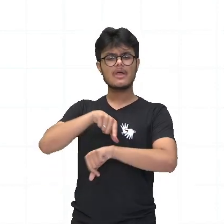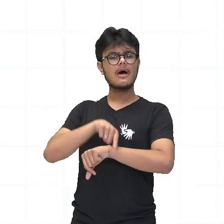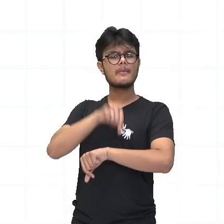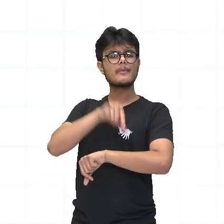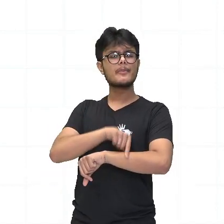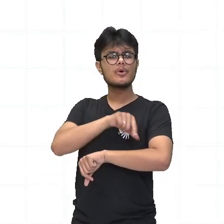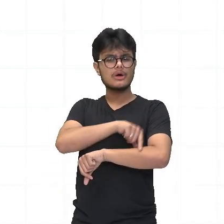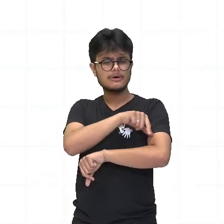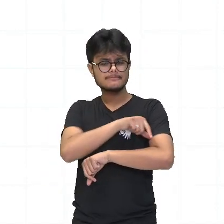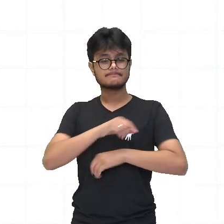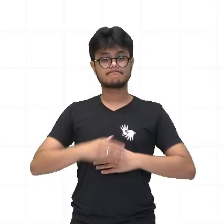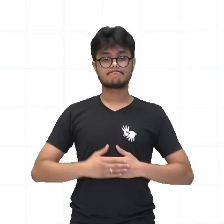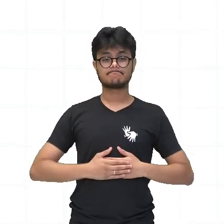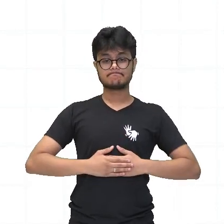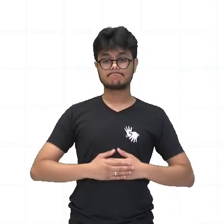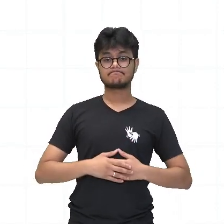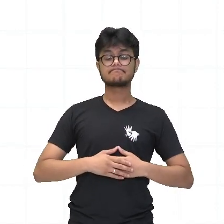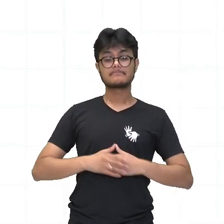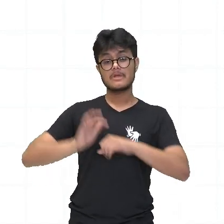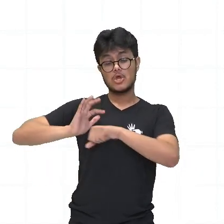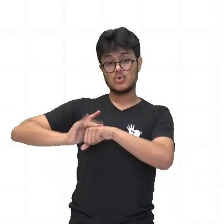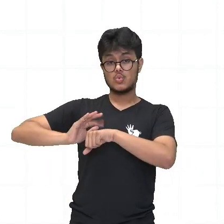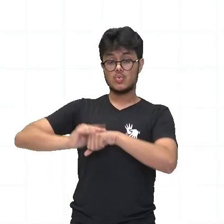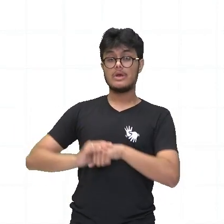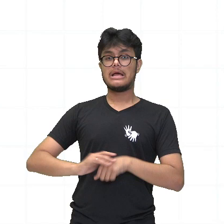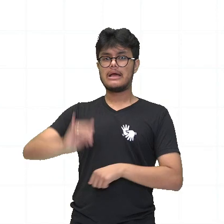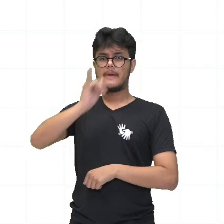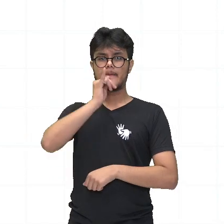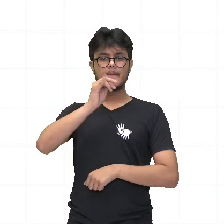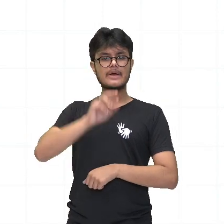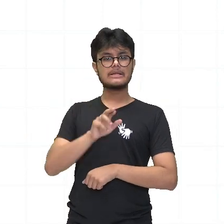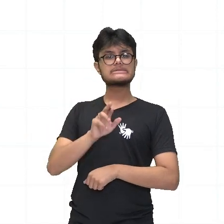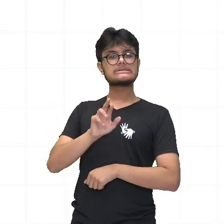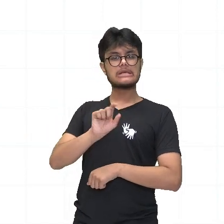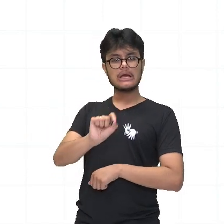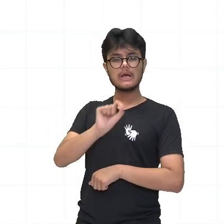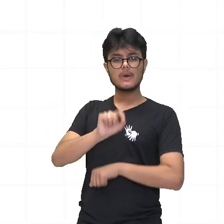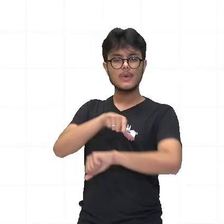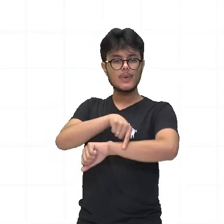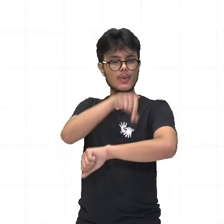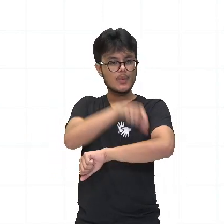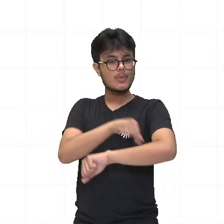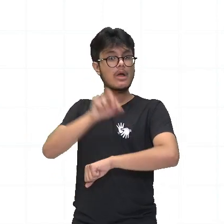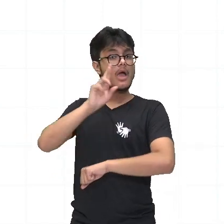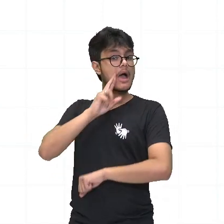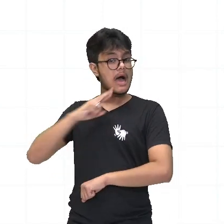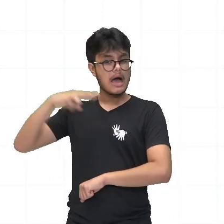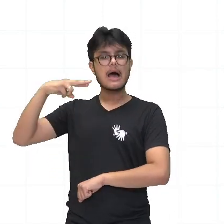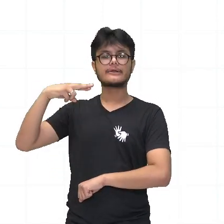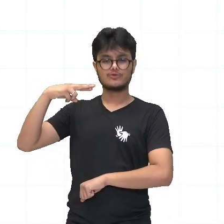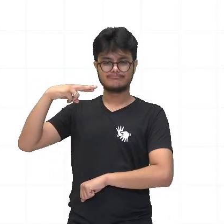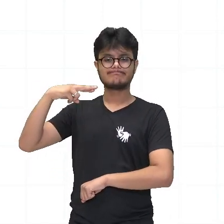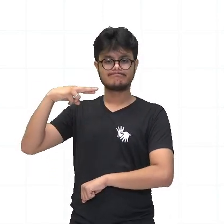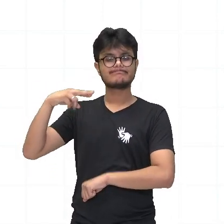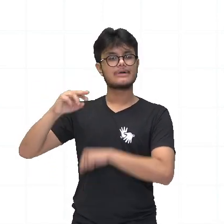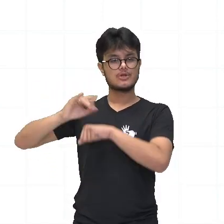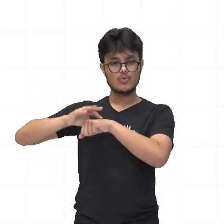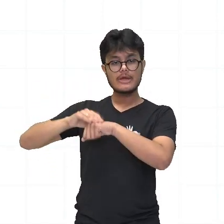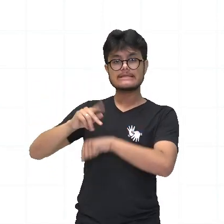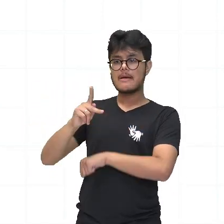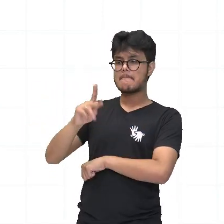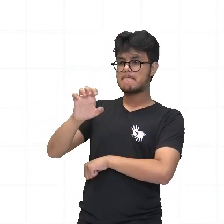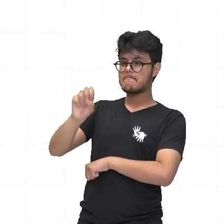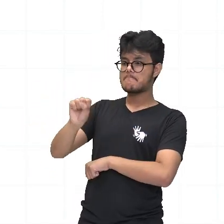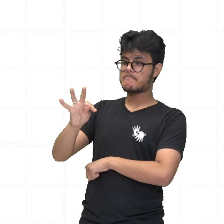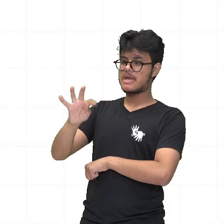que a pulga ela pode transmitir ali doenças como peste, transmitidas por pulgas de rato, né? Então ela transmite